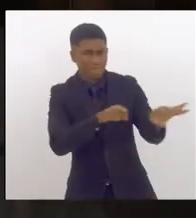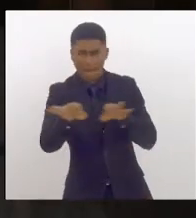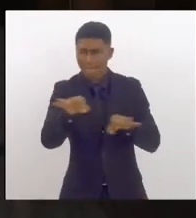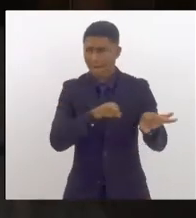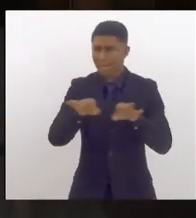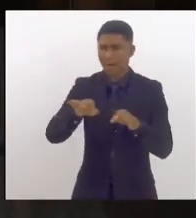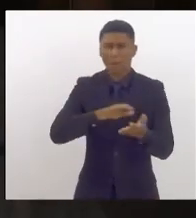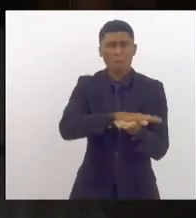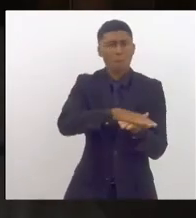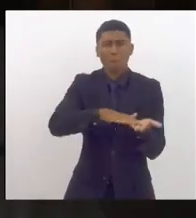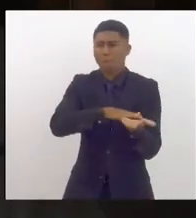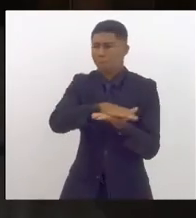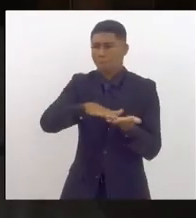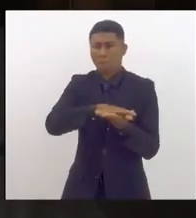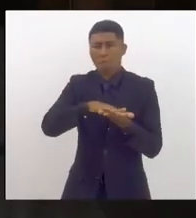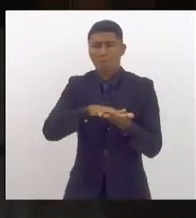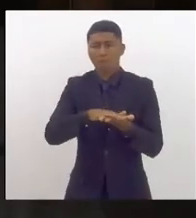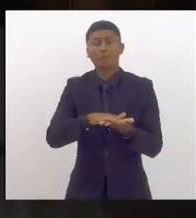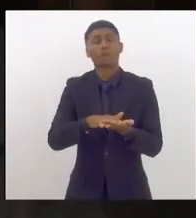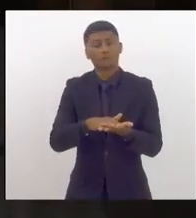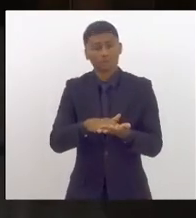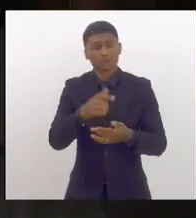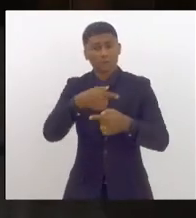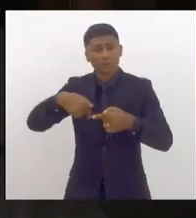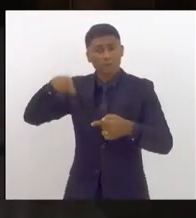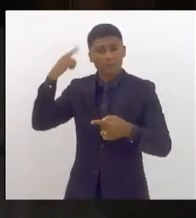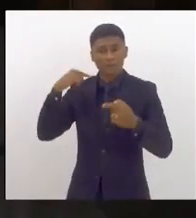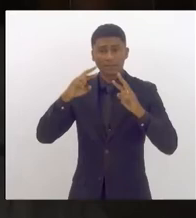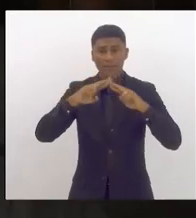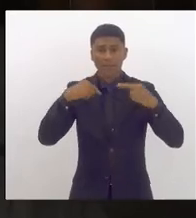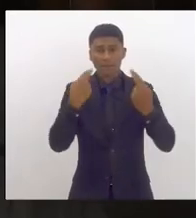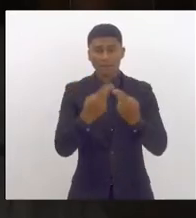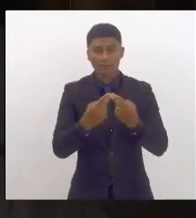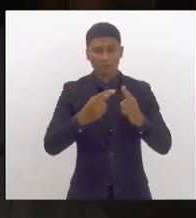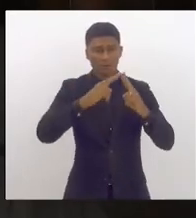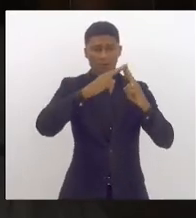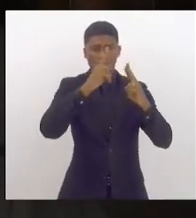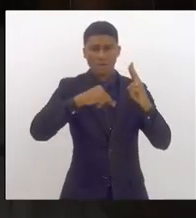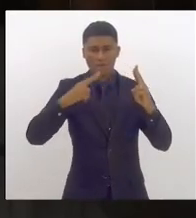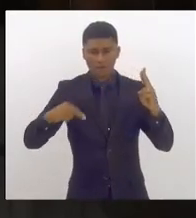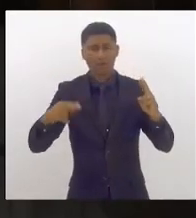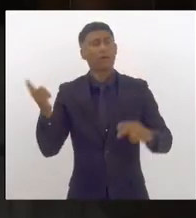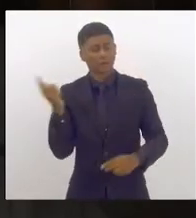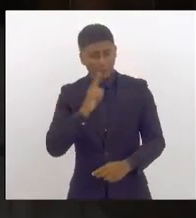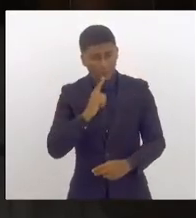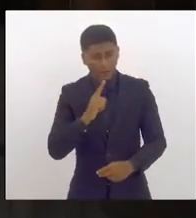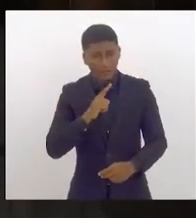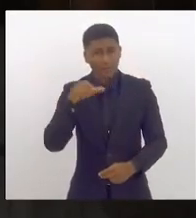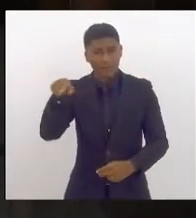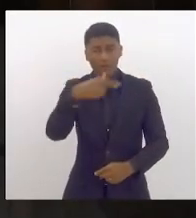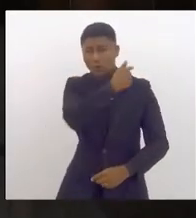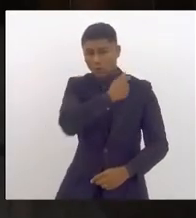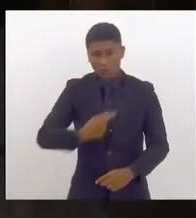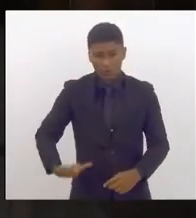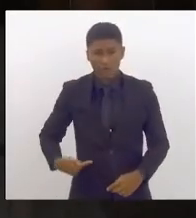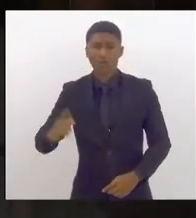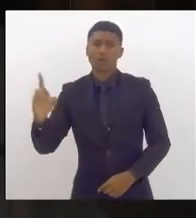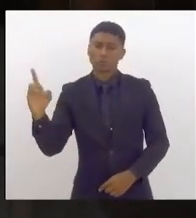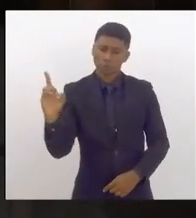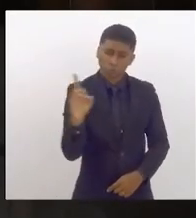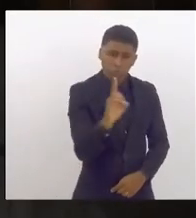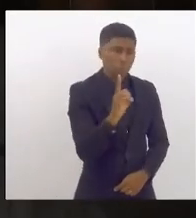a dizer Na audiência pública realizada na semana passada na UFRJ para discutir ainda A